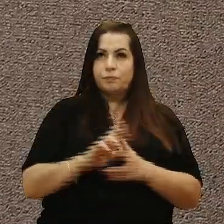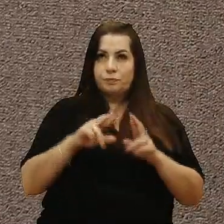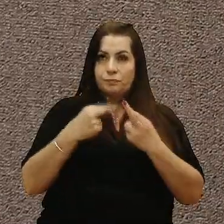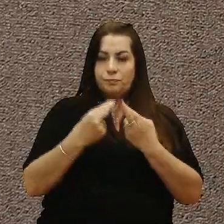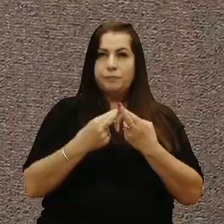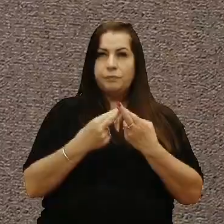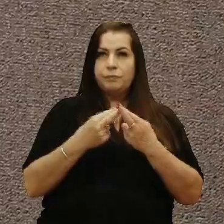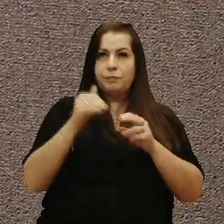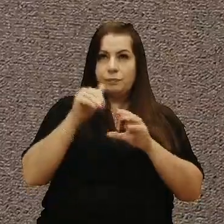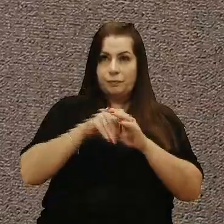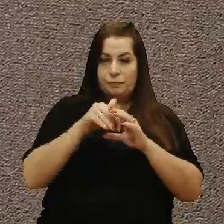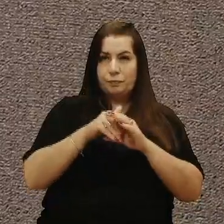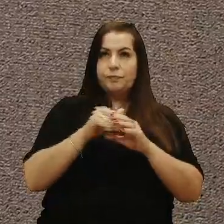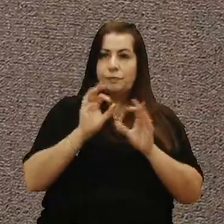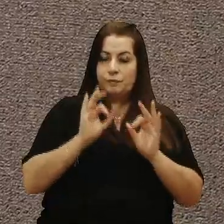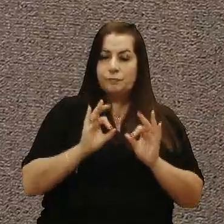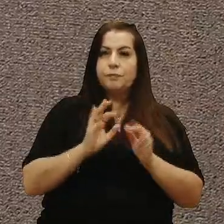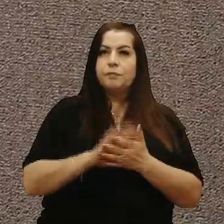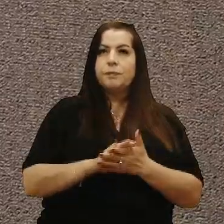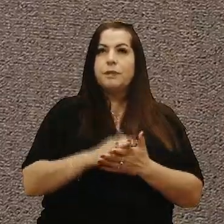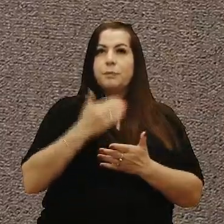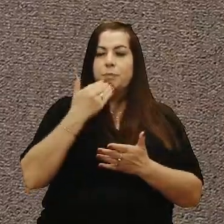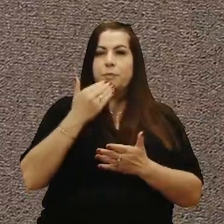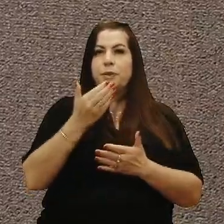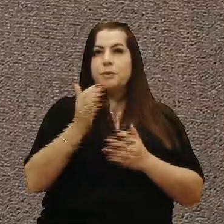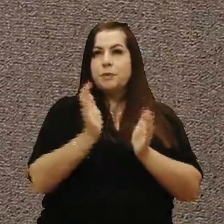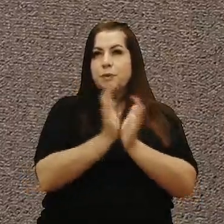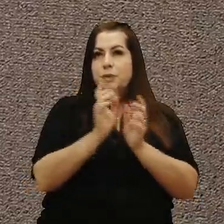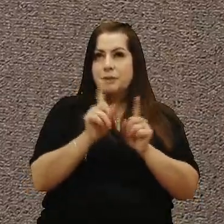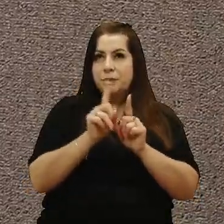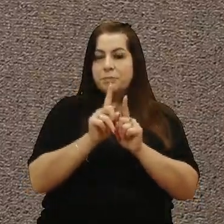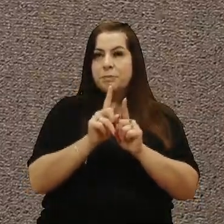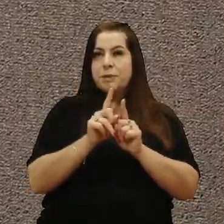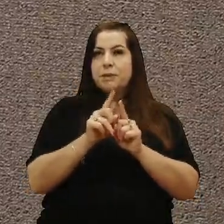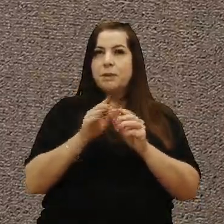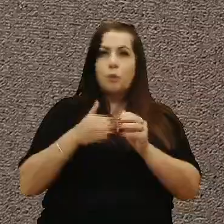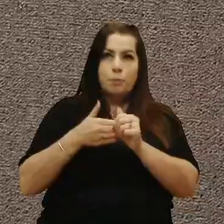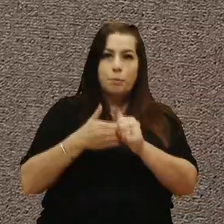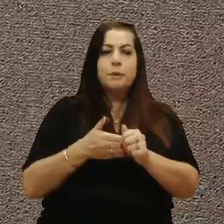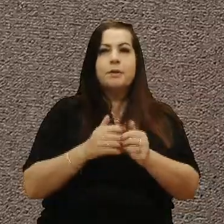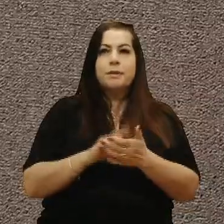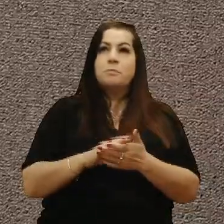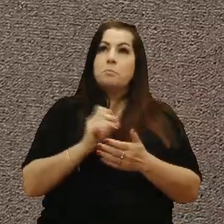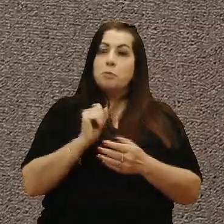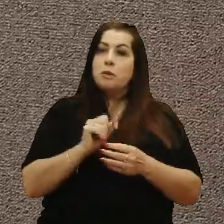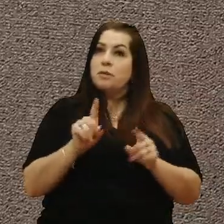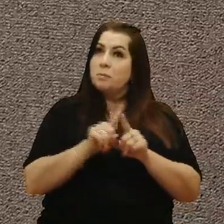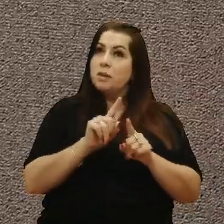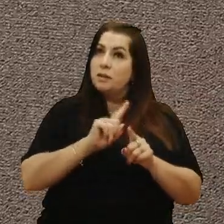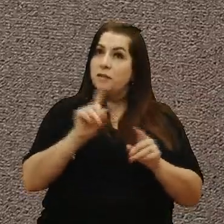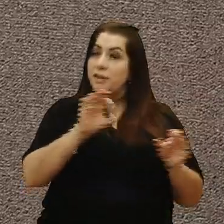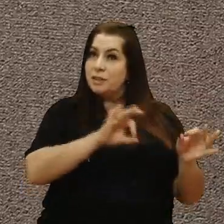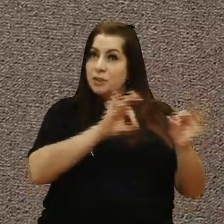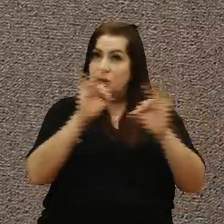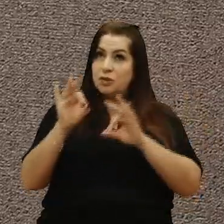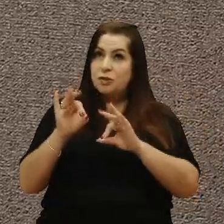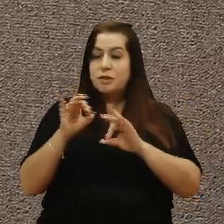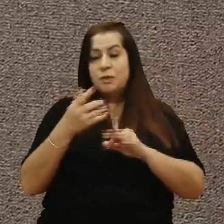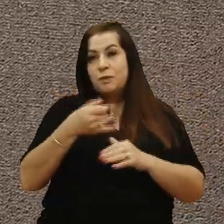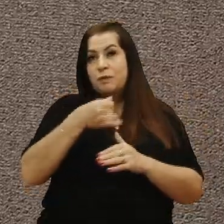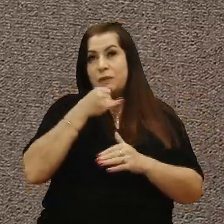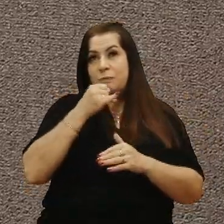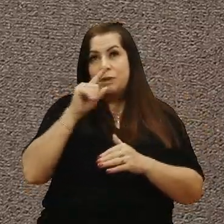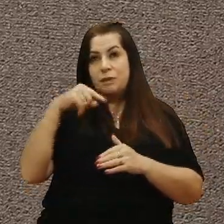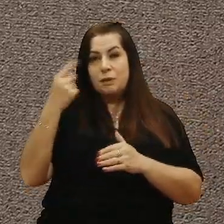enquanto a gente votar efetivamente, mas já peço aos colegas também que acompanhem, quem puder, inclusive, que vá assistir. Eu, infelizmente,